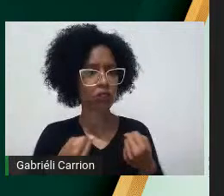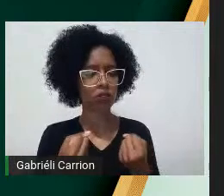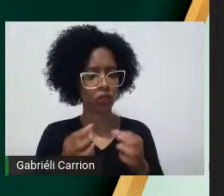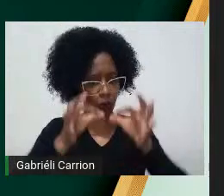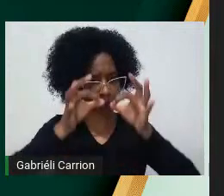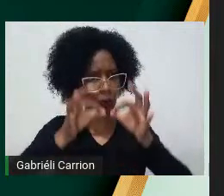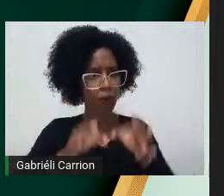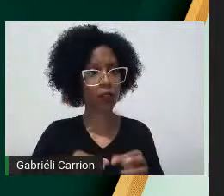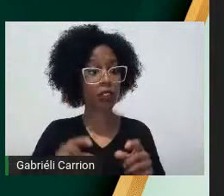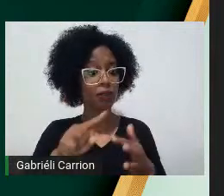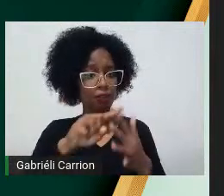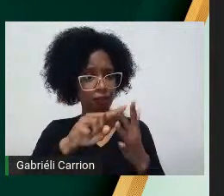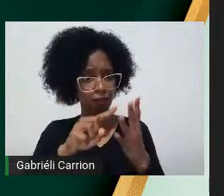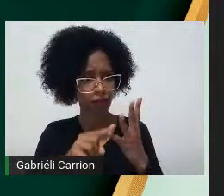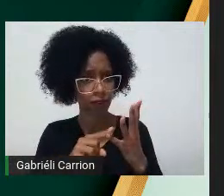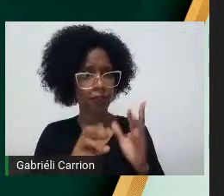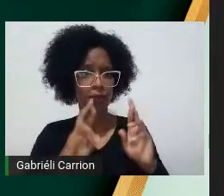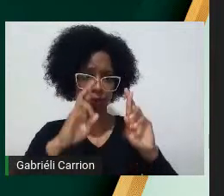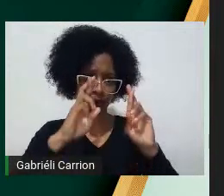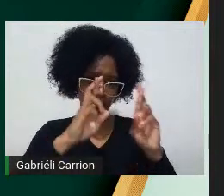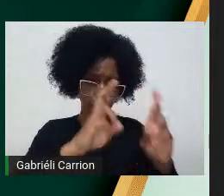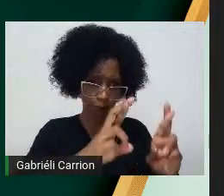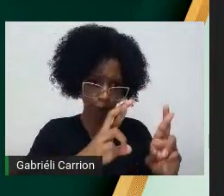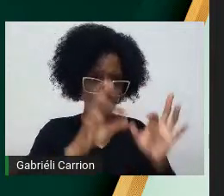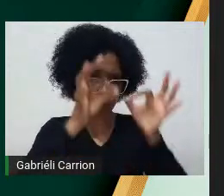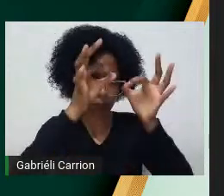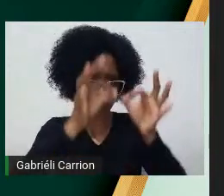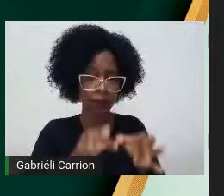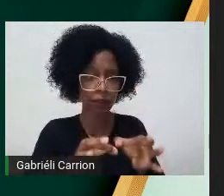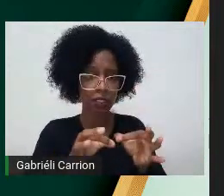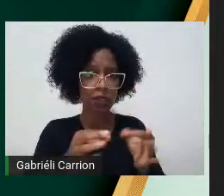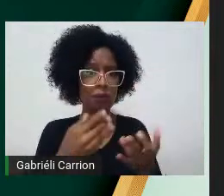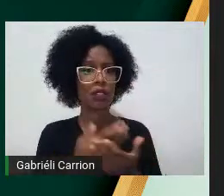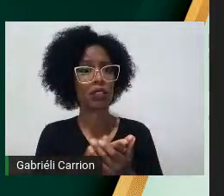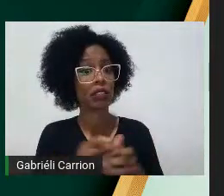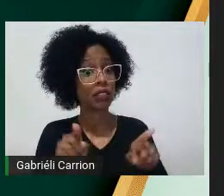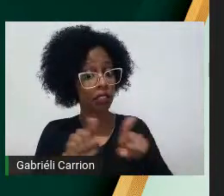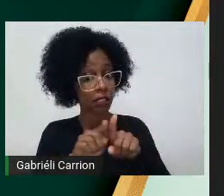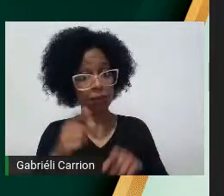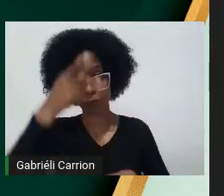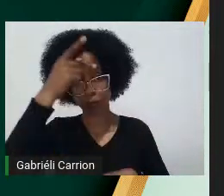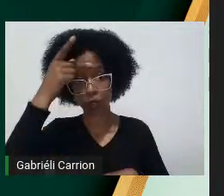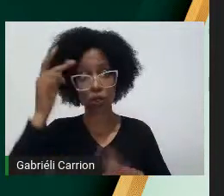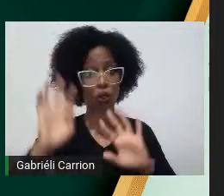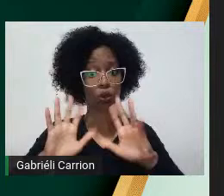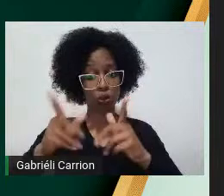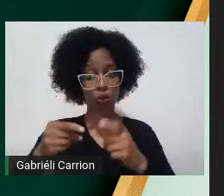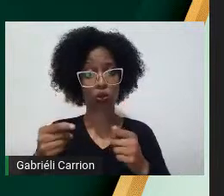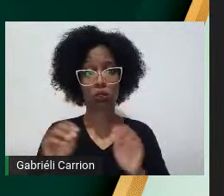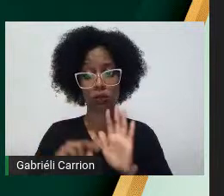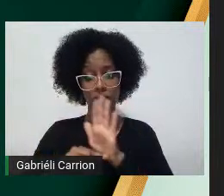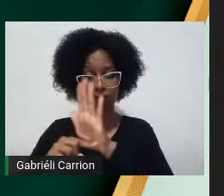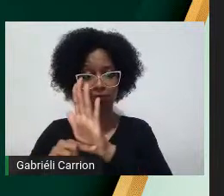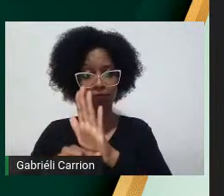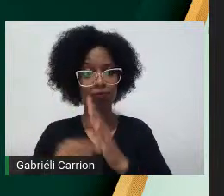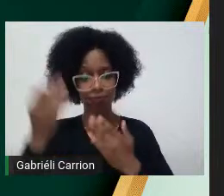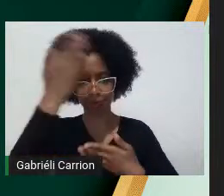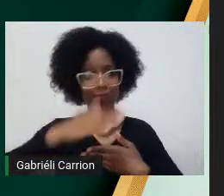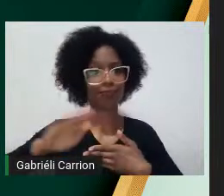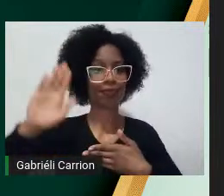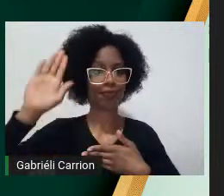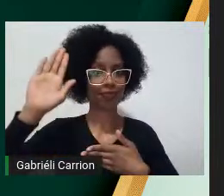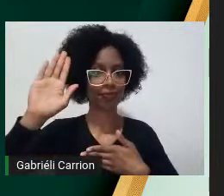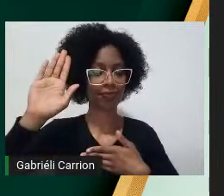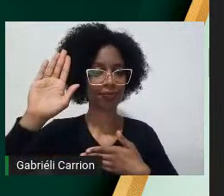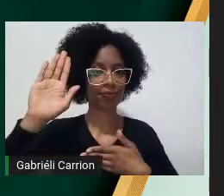cumprindo as leis da República e jamais atentando contra a dignidade da pessoa humana. Assim o prometo. Teremos